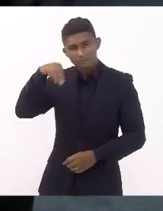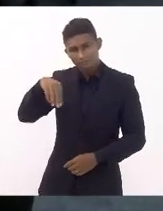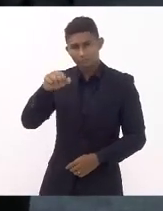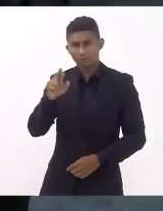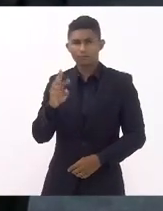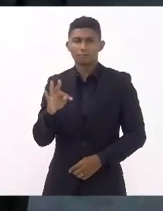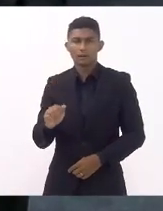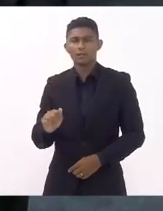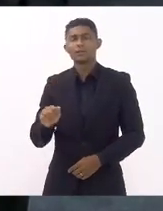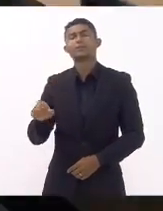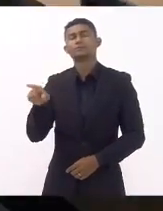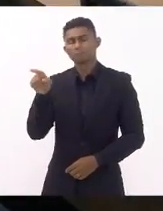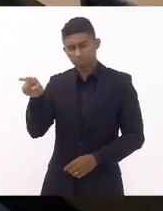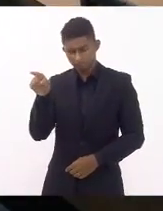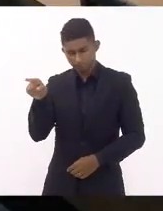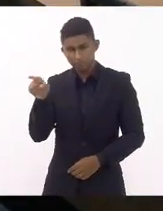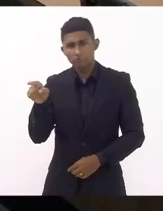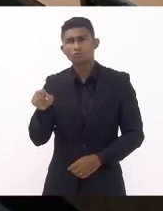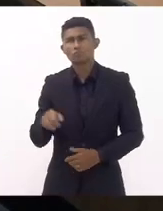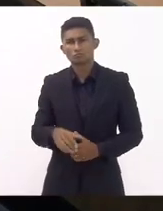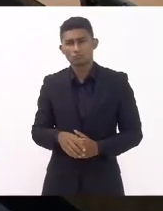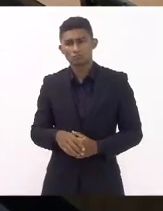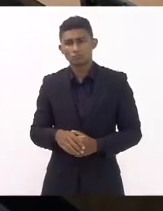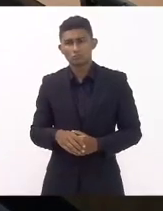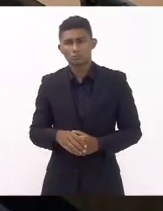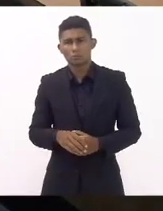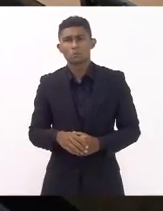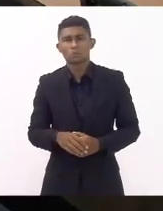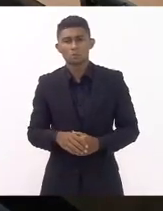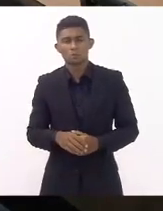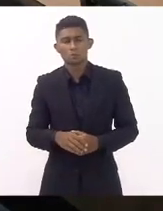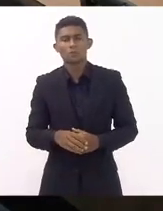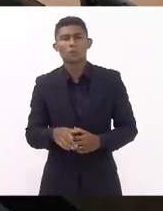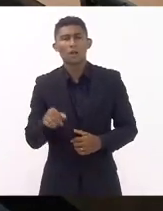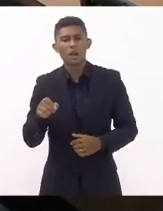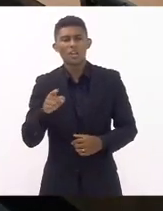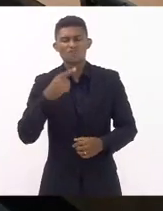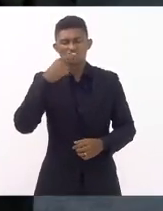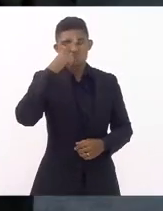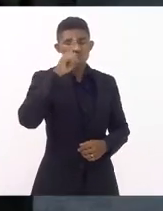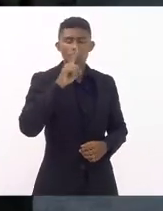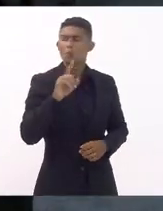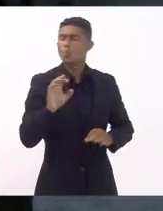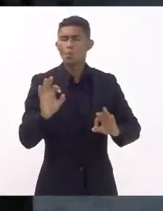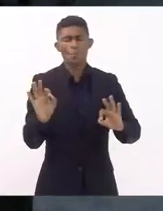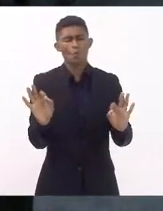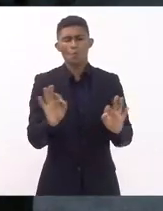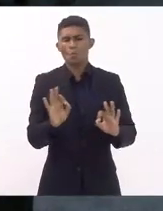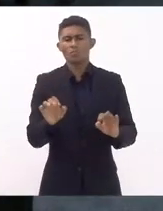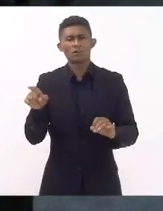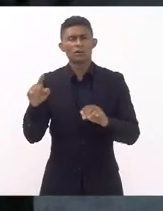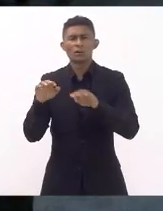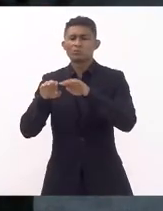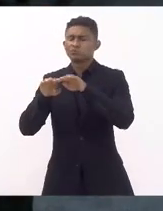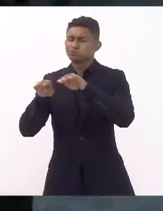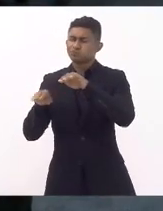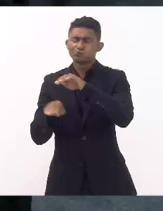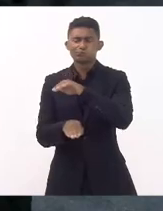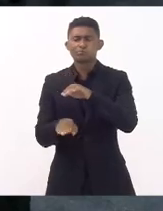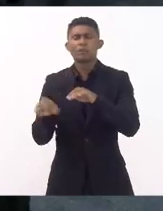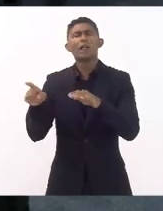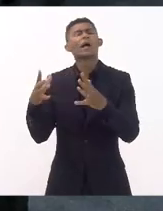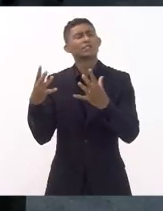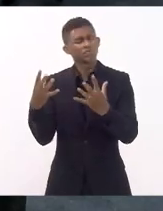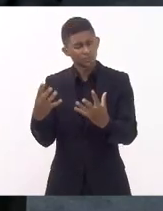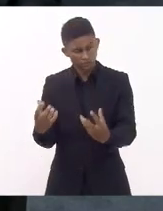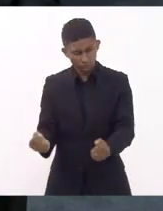de nobreza, desprovida de vaidade, aceitou que nós mesclássemos o texto no